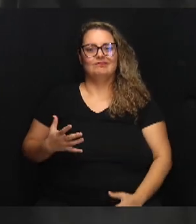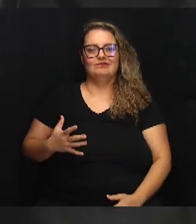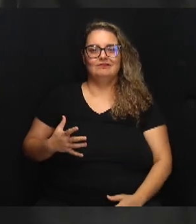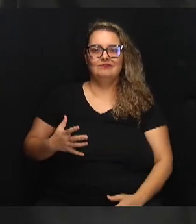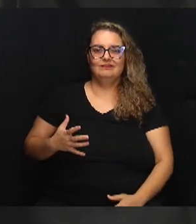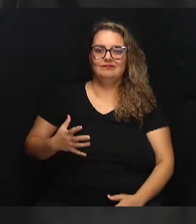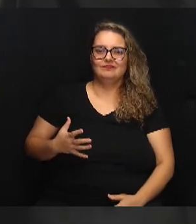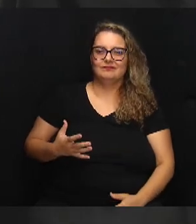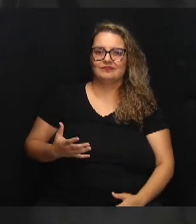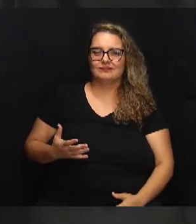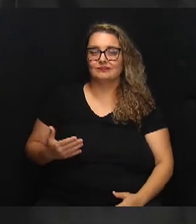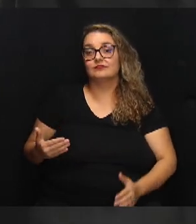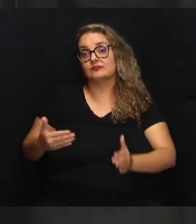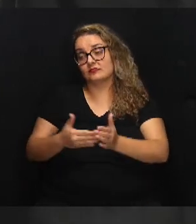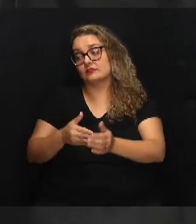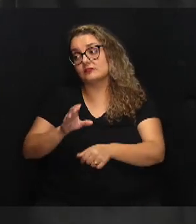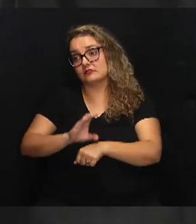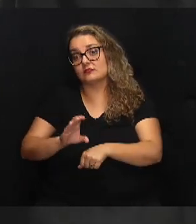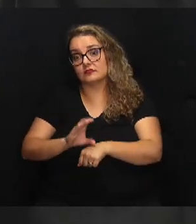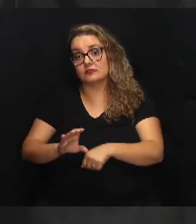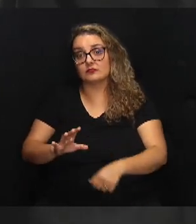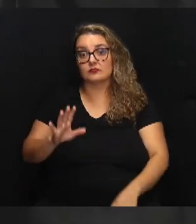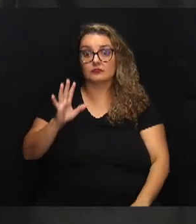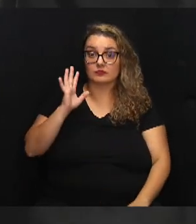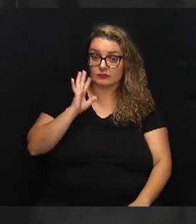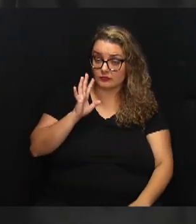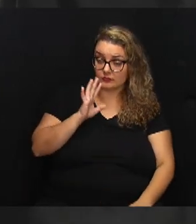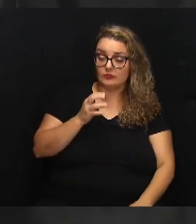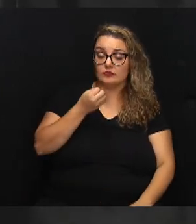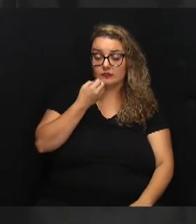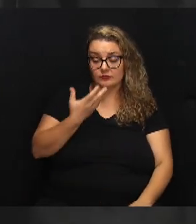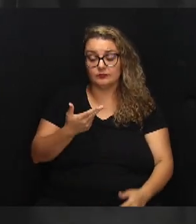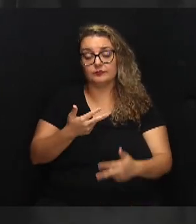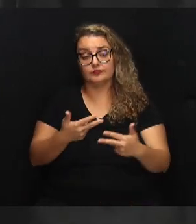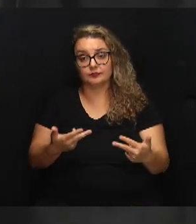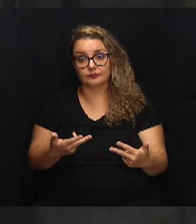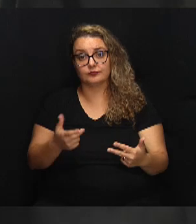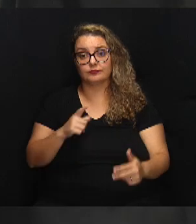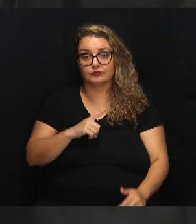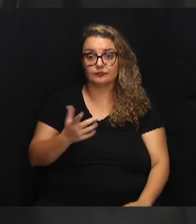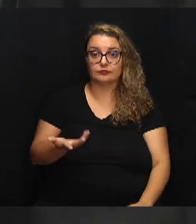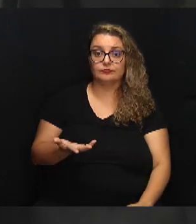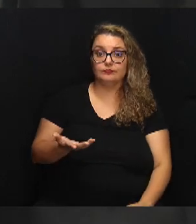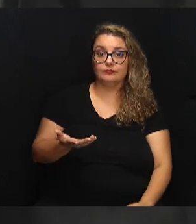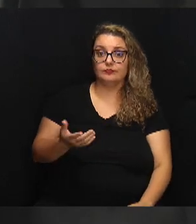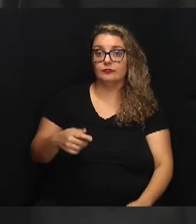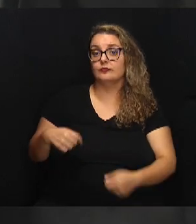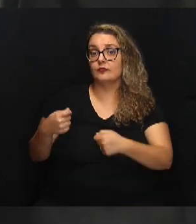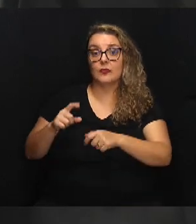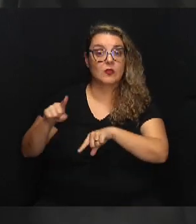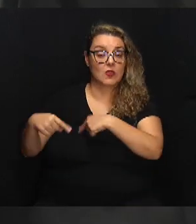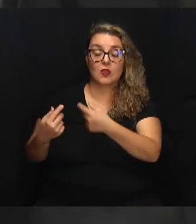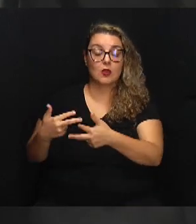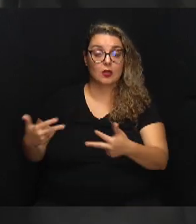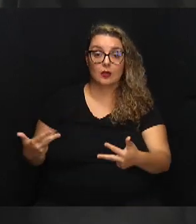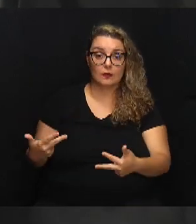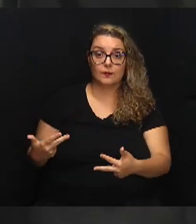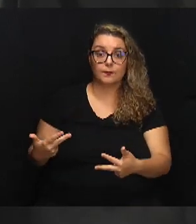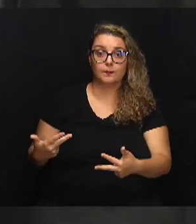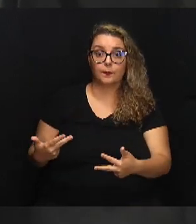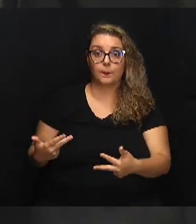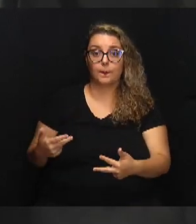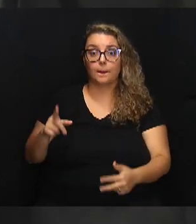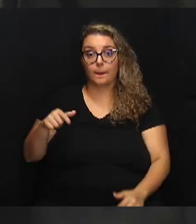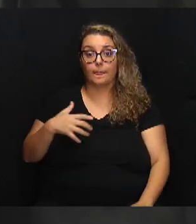gosto... Até um curso que acho bastante interessante, tem coisas legais, mas eu preciso de uma outra coisa. E aí era